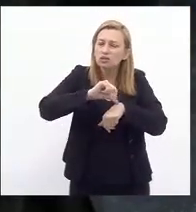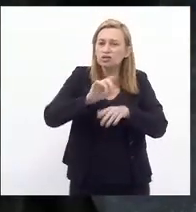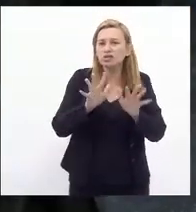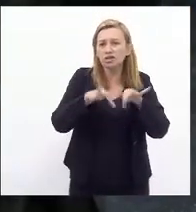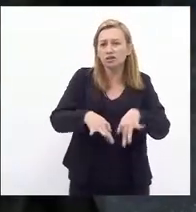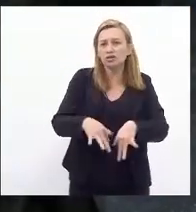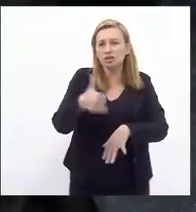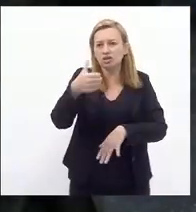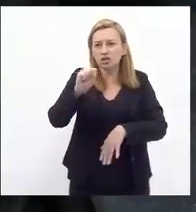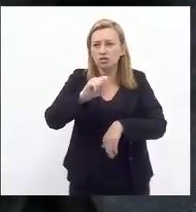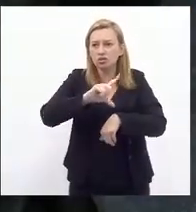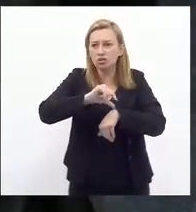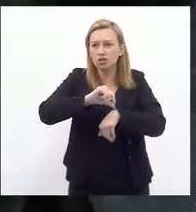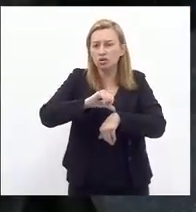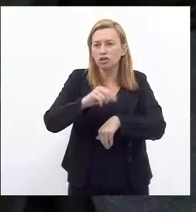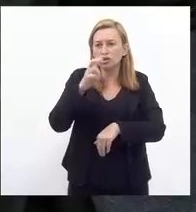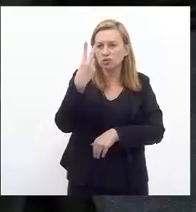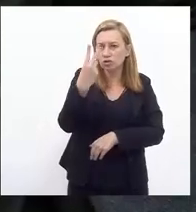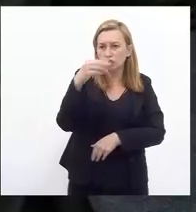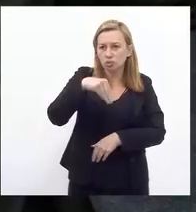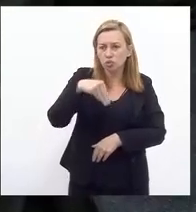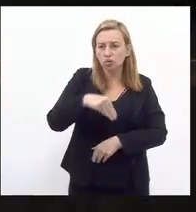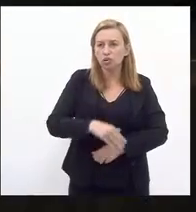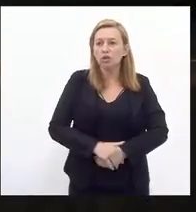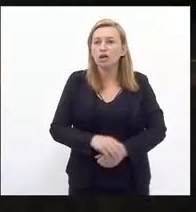horas encerrou-se às 18:02